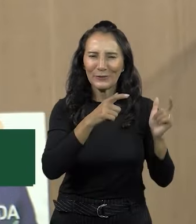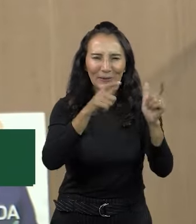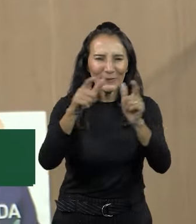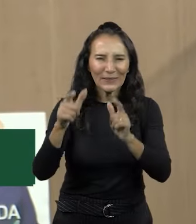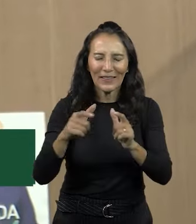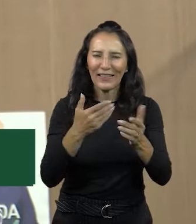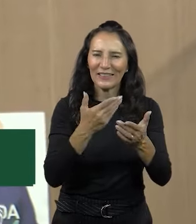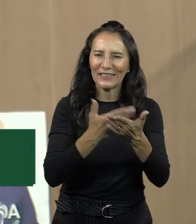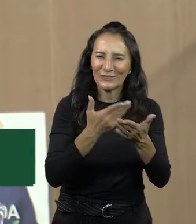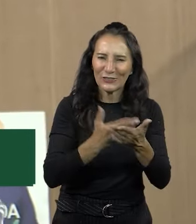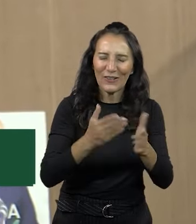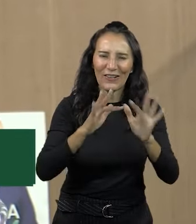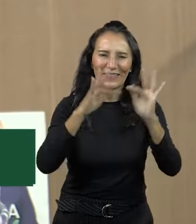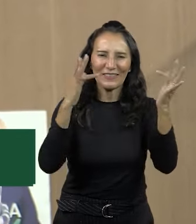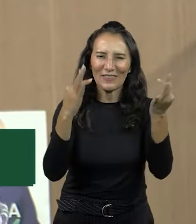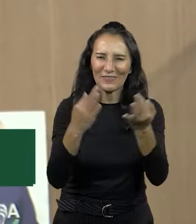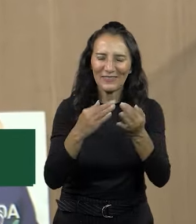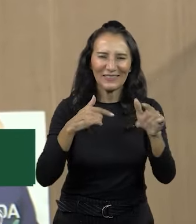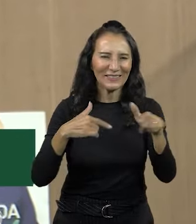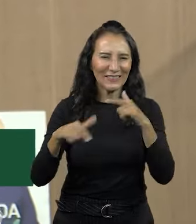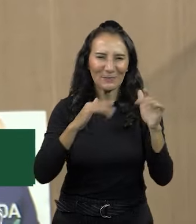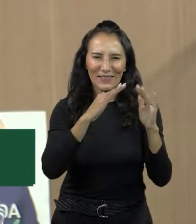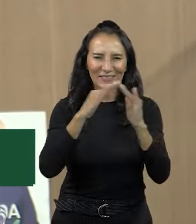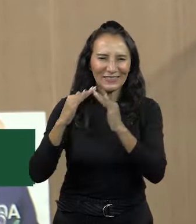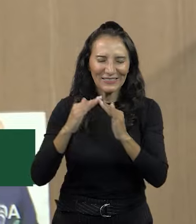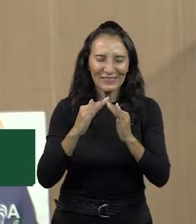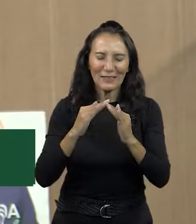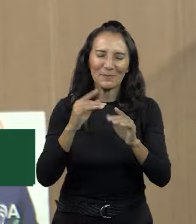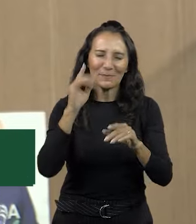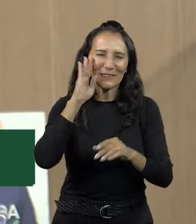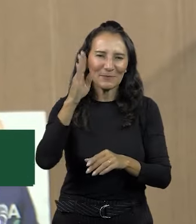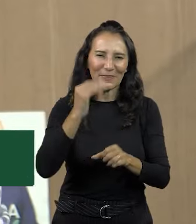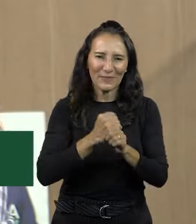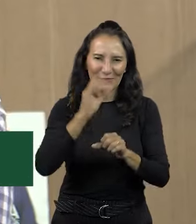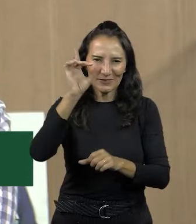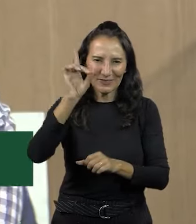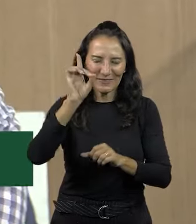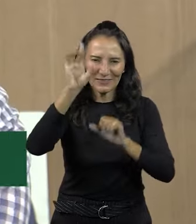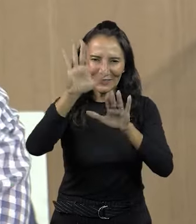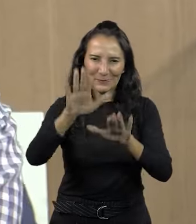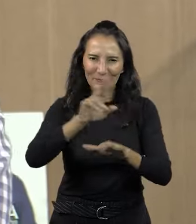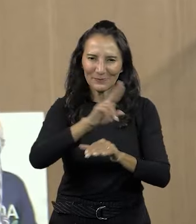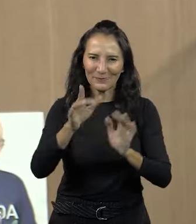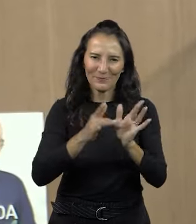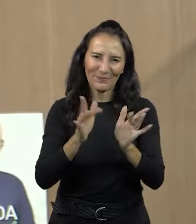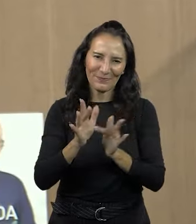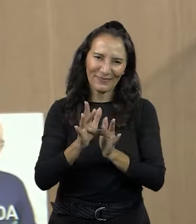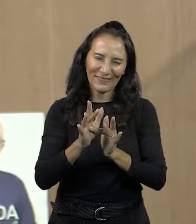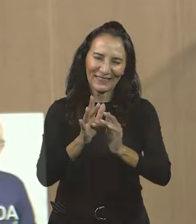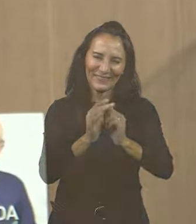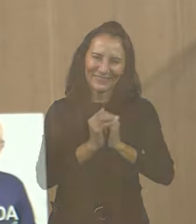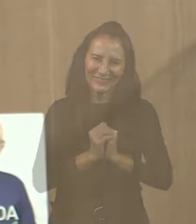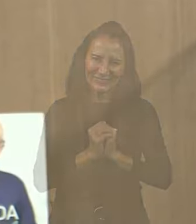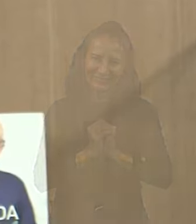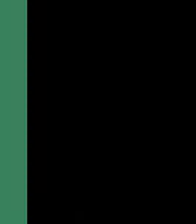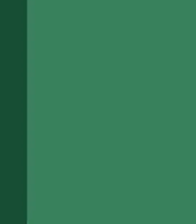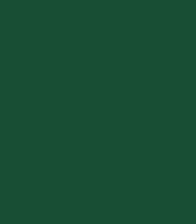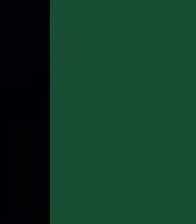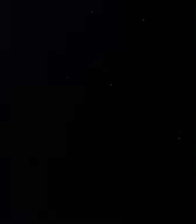no trabalho na vizinhança e principalmente na obra de Deus te abençoe em nome de Jesus